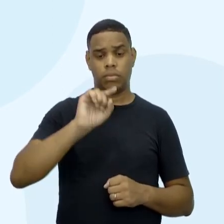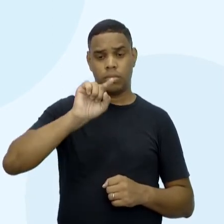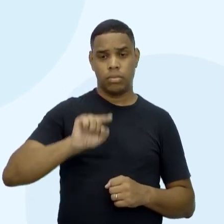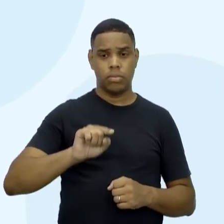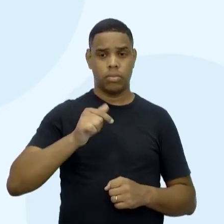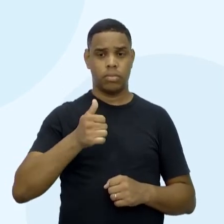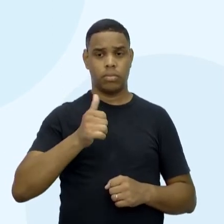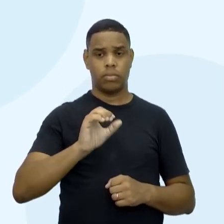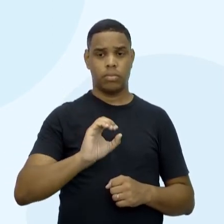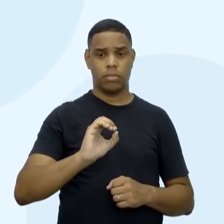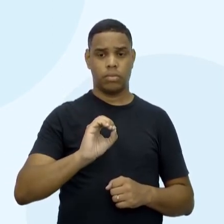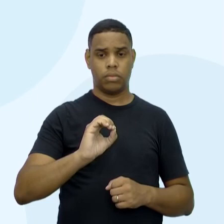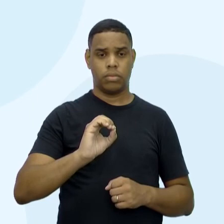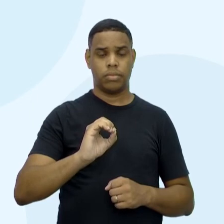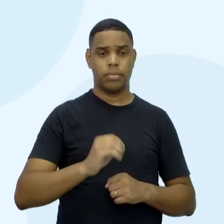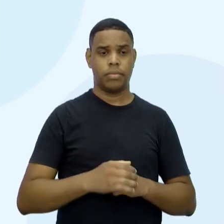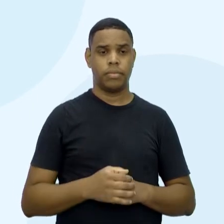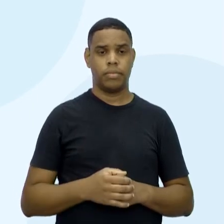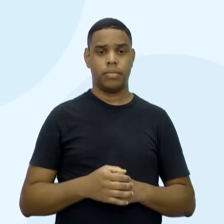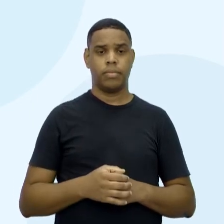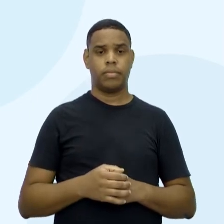0,10. É isso, produção?